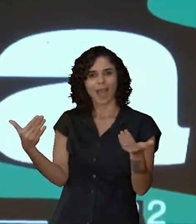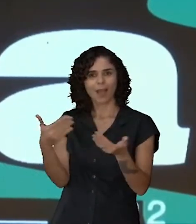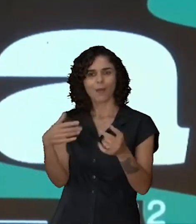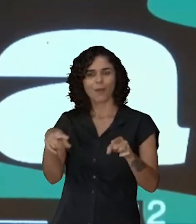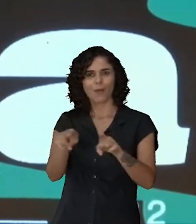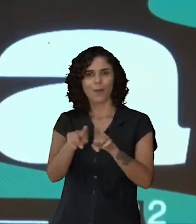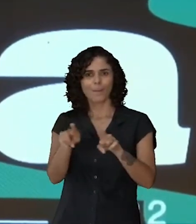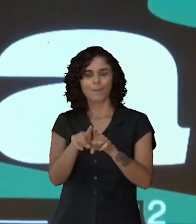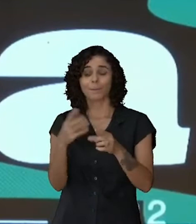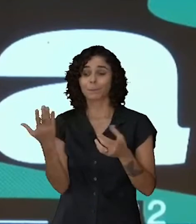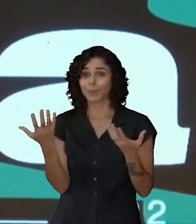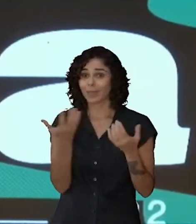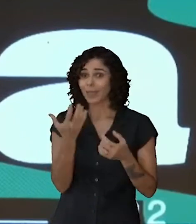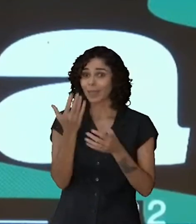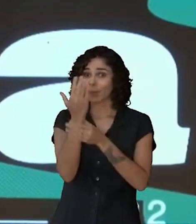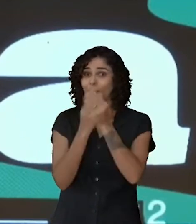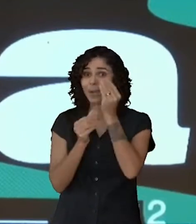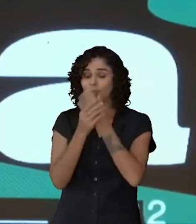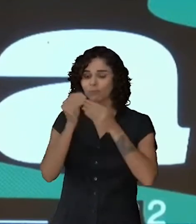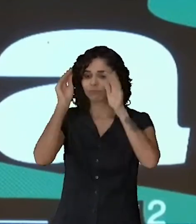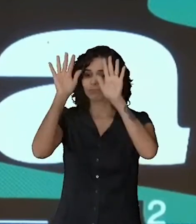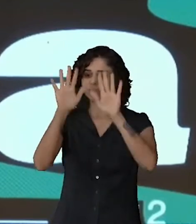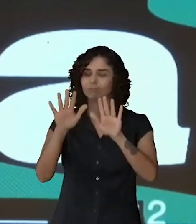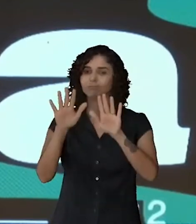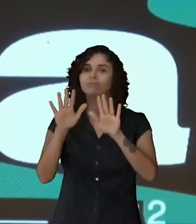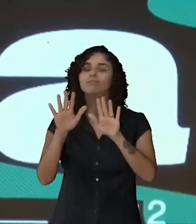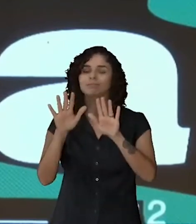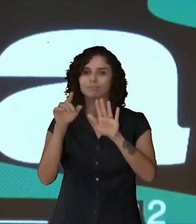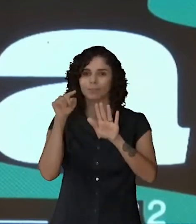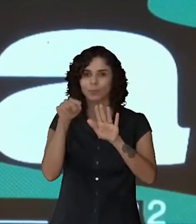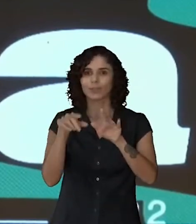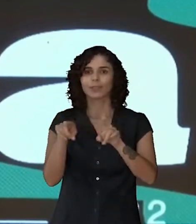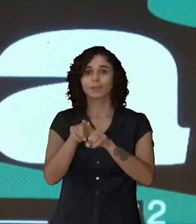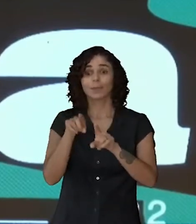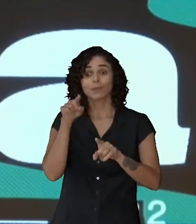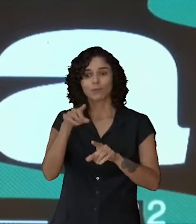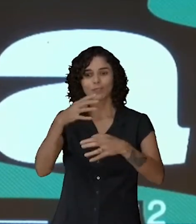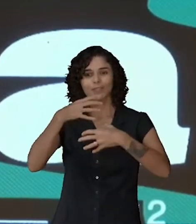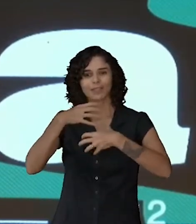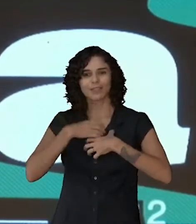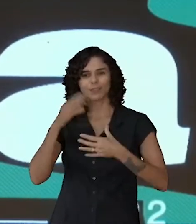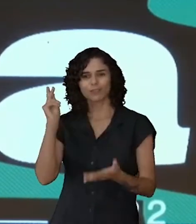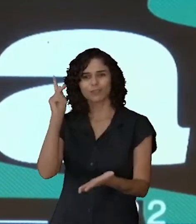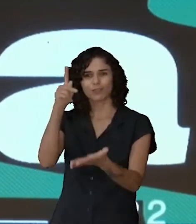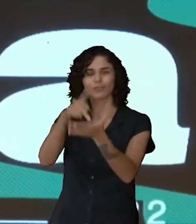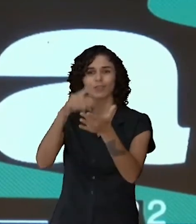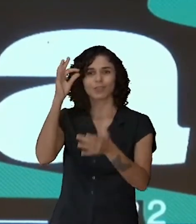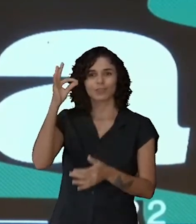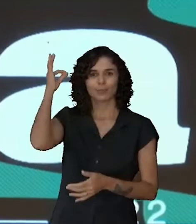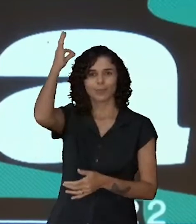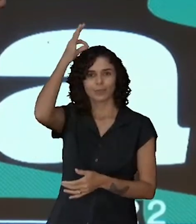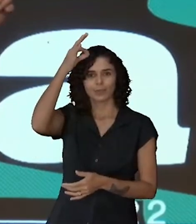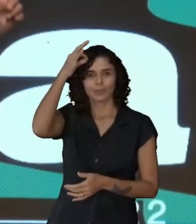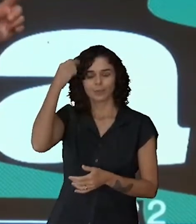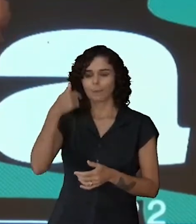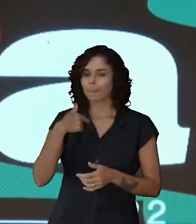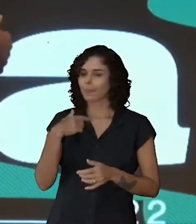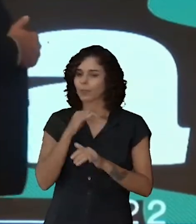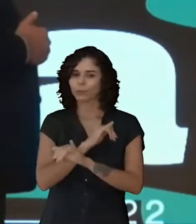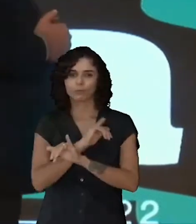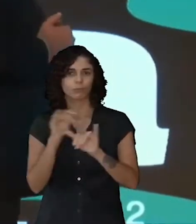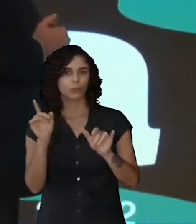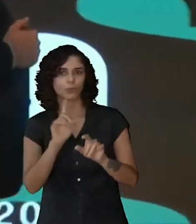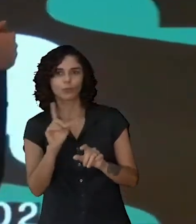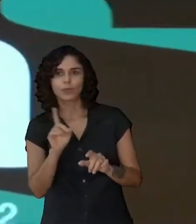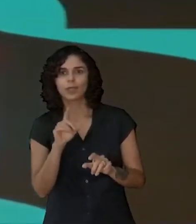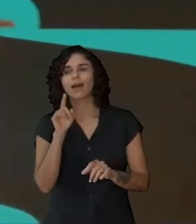você tenha uma experiência real com o Espírito Santo. Eu não estou dizendo que você não foi selado por ele